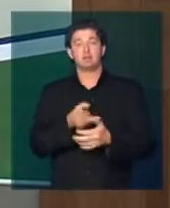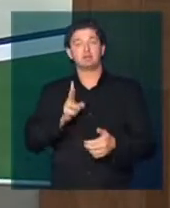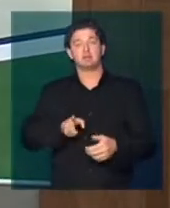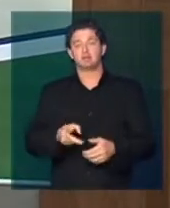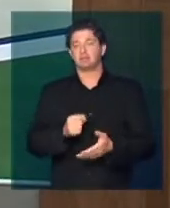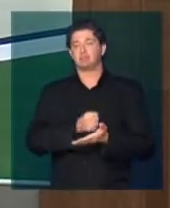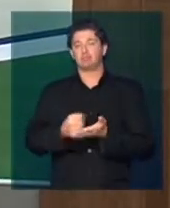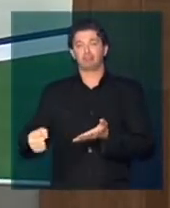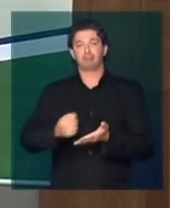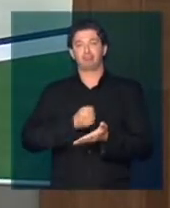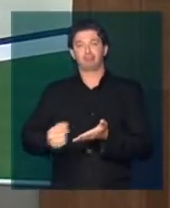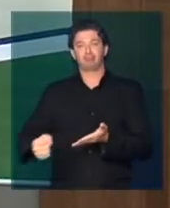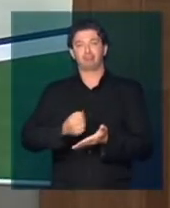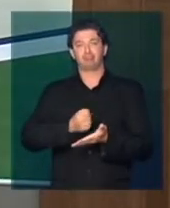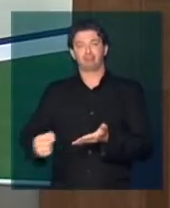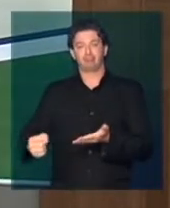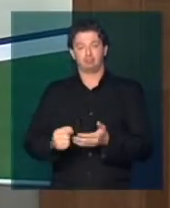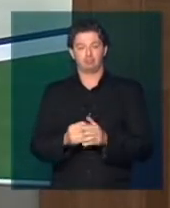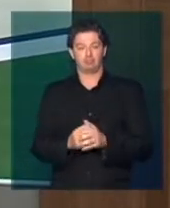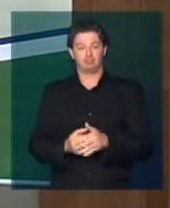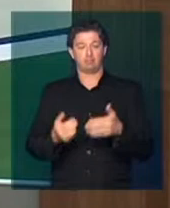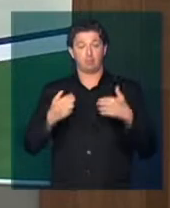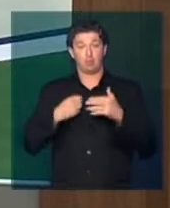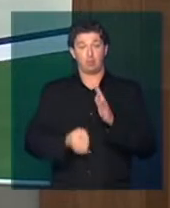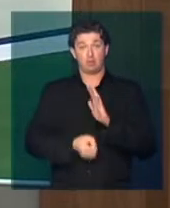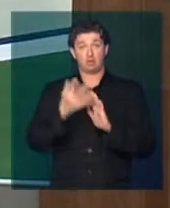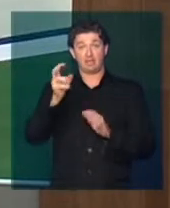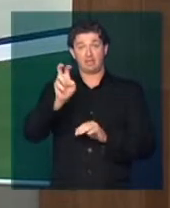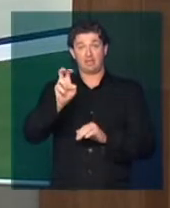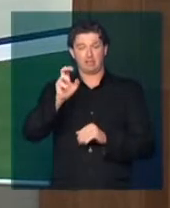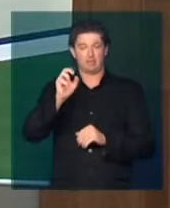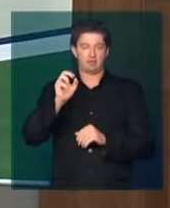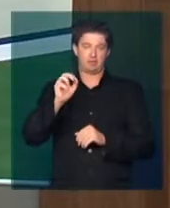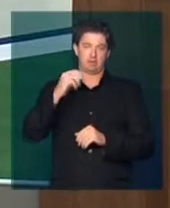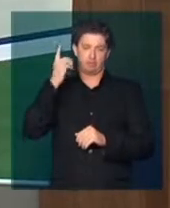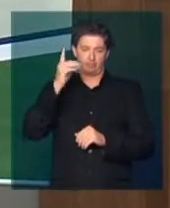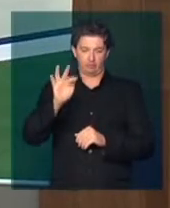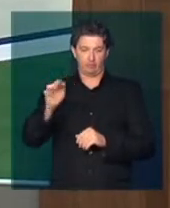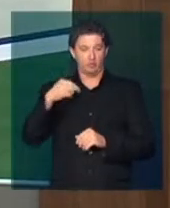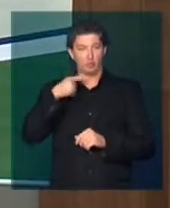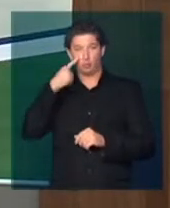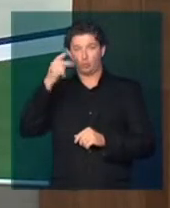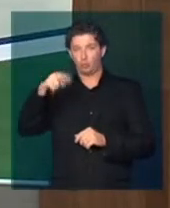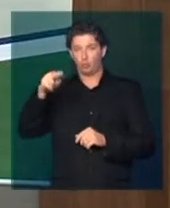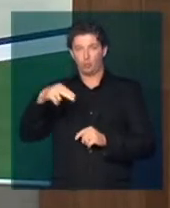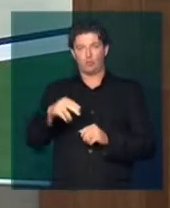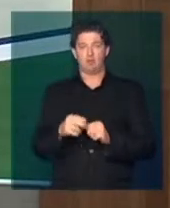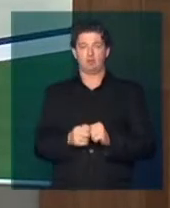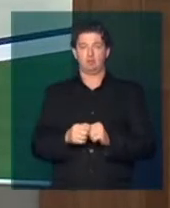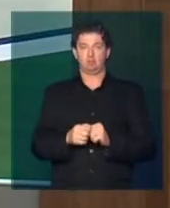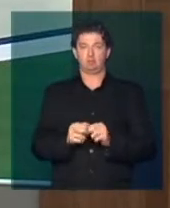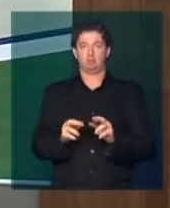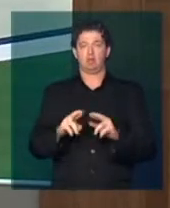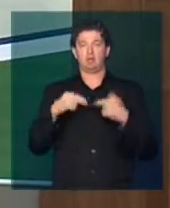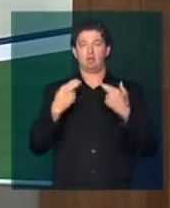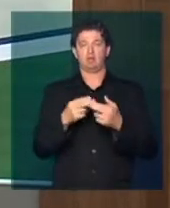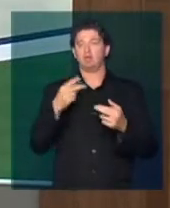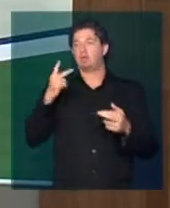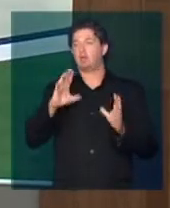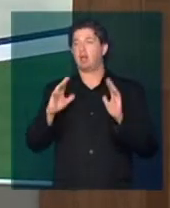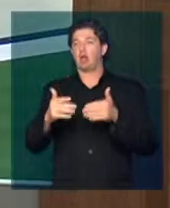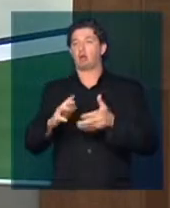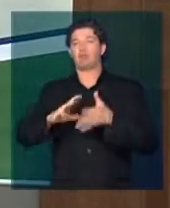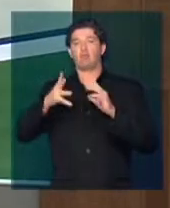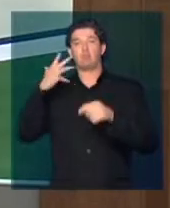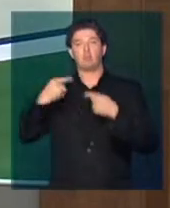são infrutíferas. Eu estou no meu quinto mandato de deputado federal, nunca houve uma sessão legislativa que não tivesse uma comissão